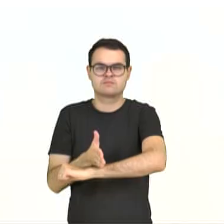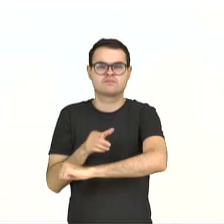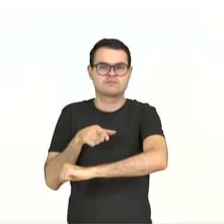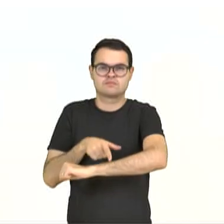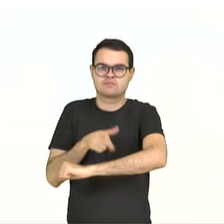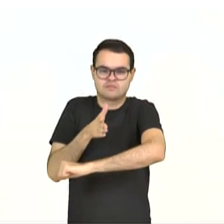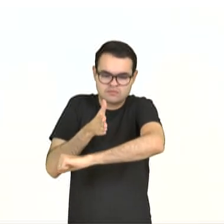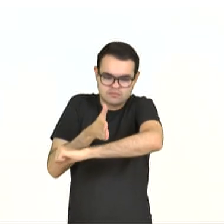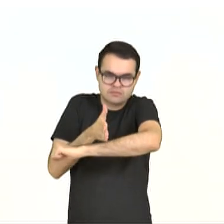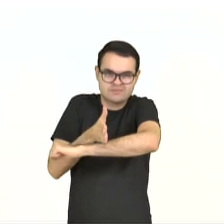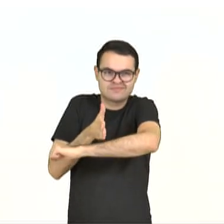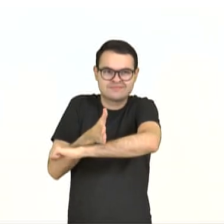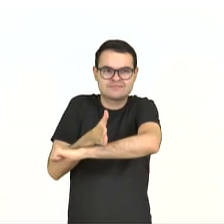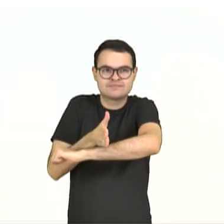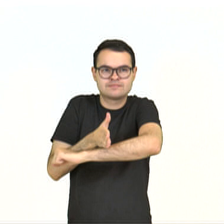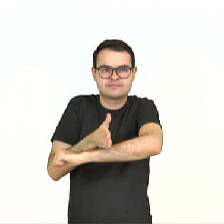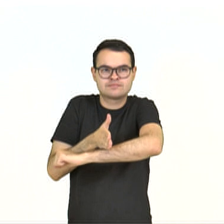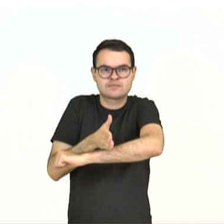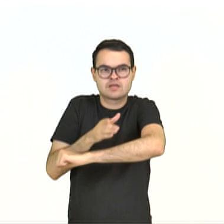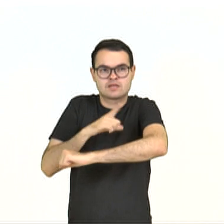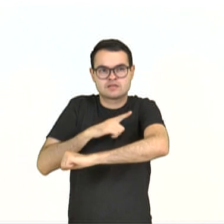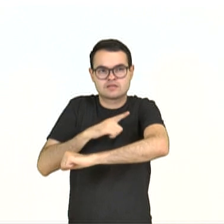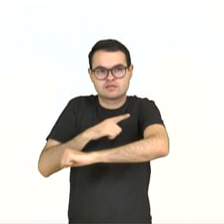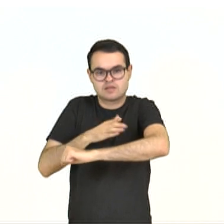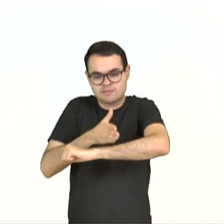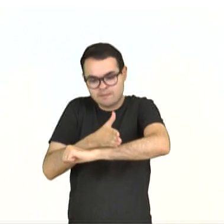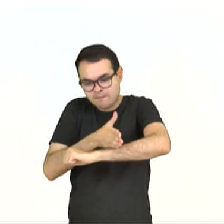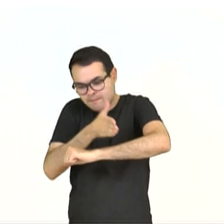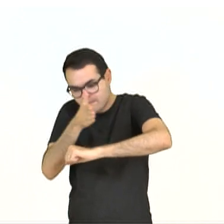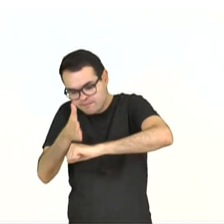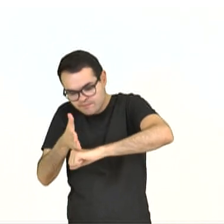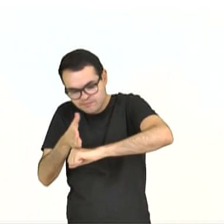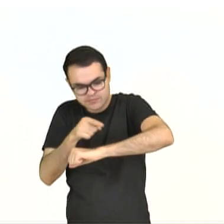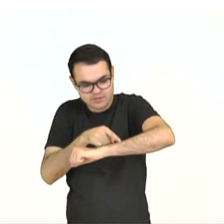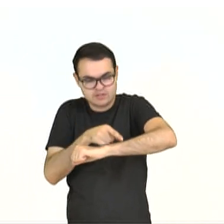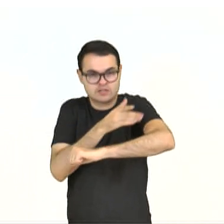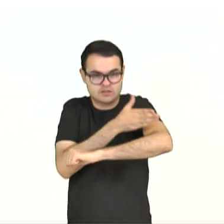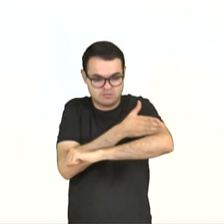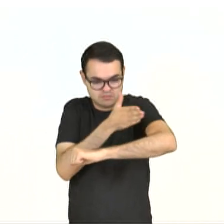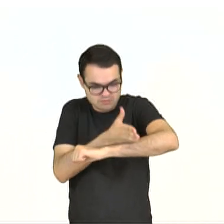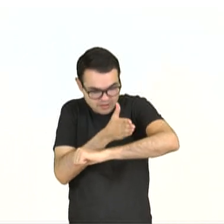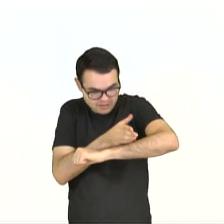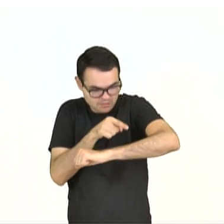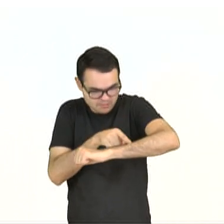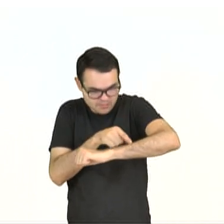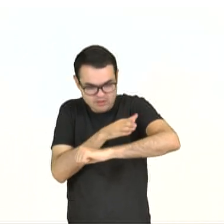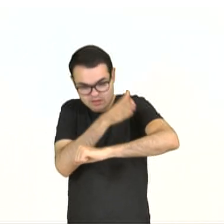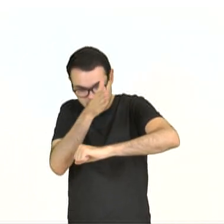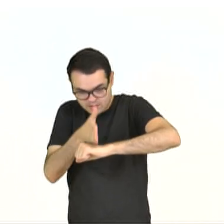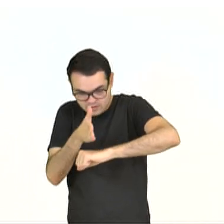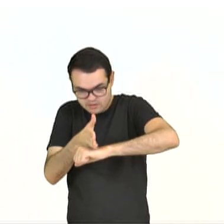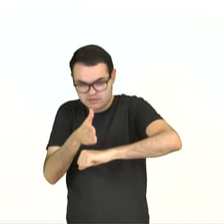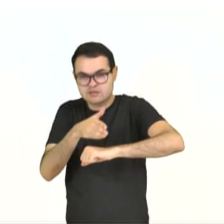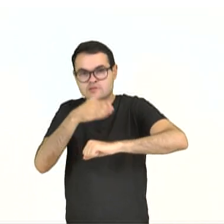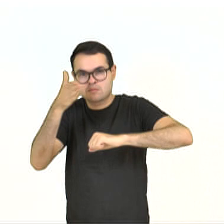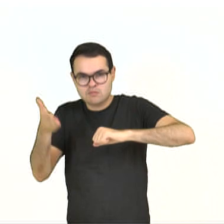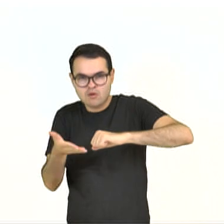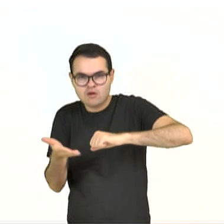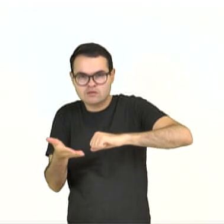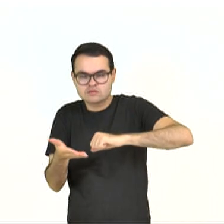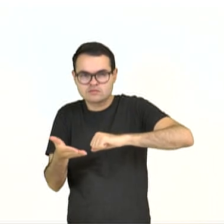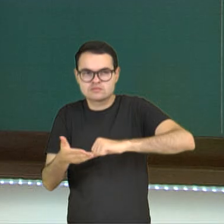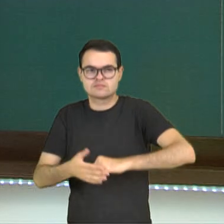Média, a gente tem o que a gente chama de Idade Moderna, a Idade Contemporânea, a Arte Moderna e a